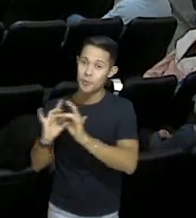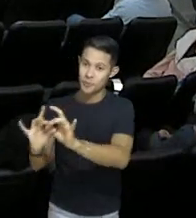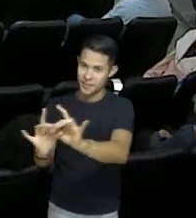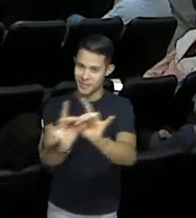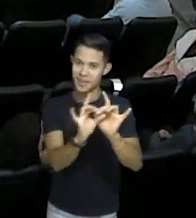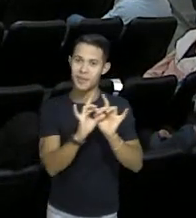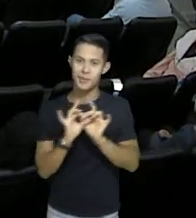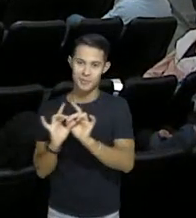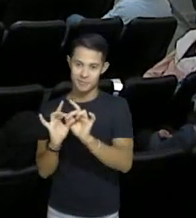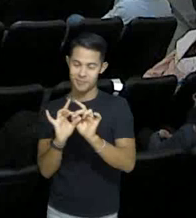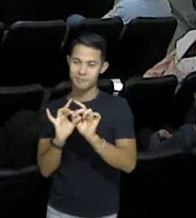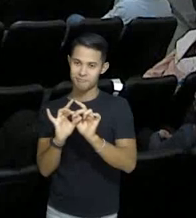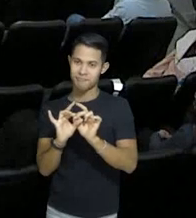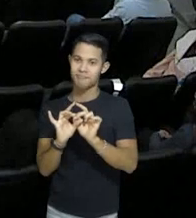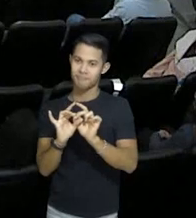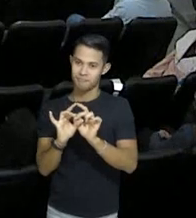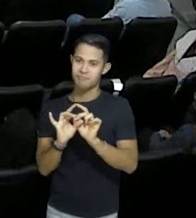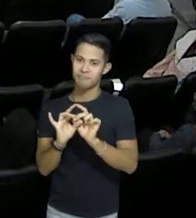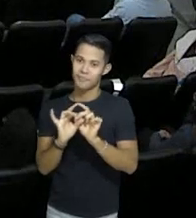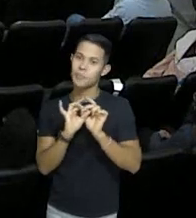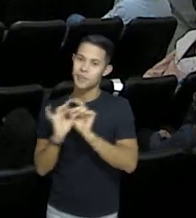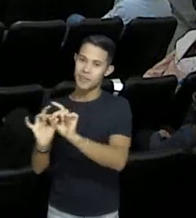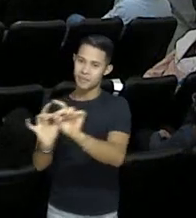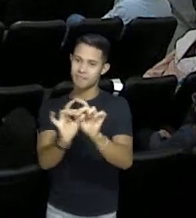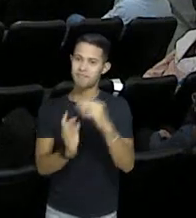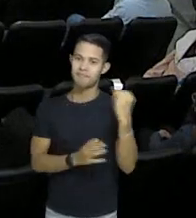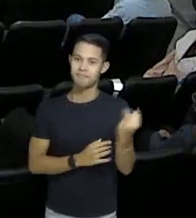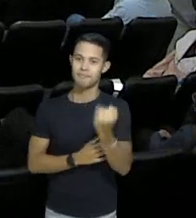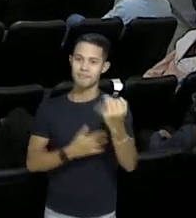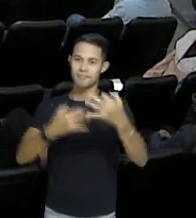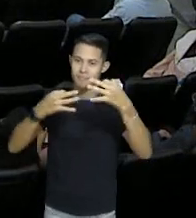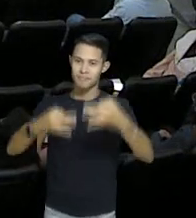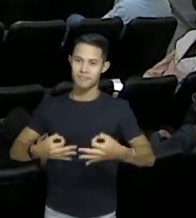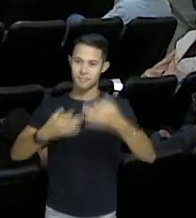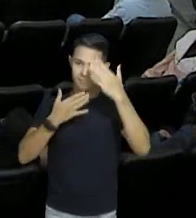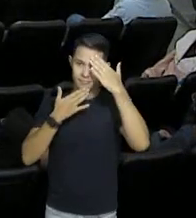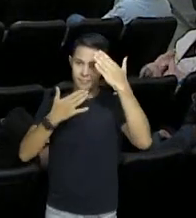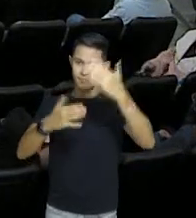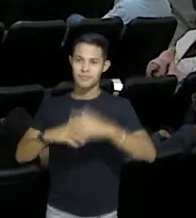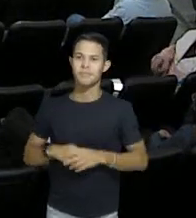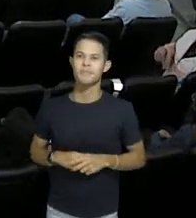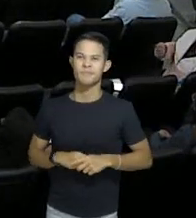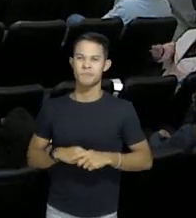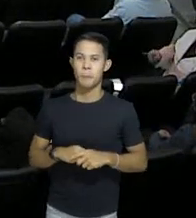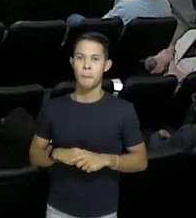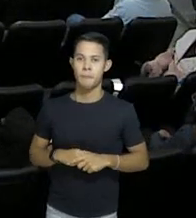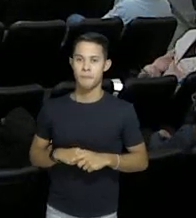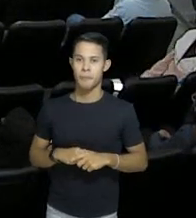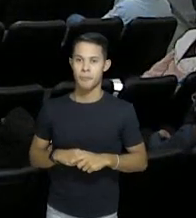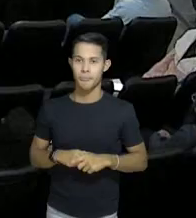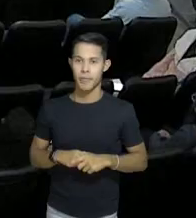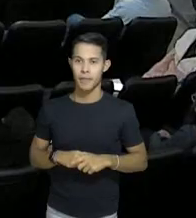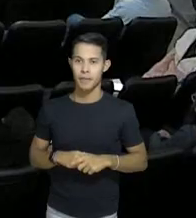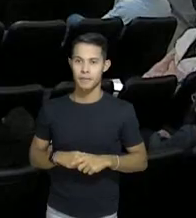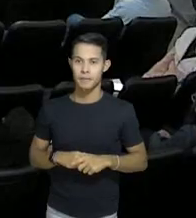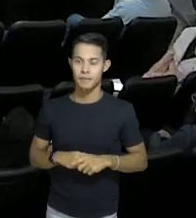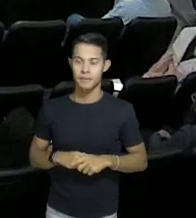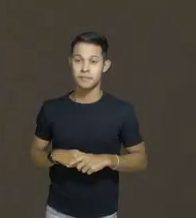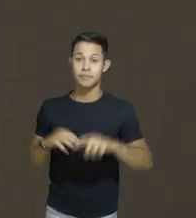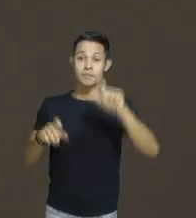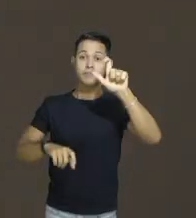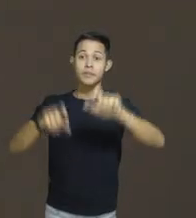sala e vai aumentando. Tá certo? Obrigada. Pessoal, alguém de vocês perdeu um brinco?